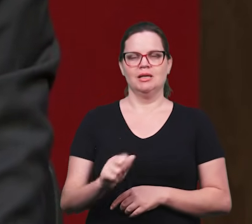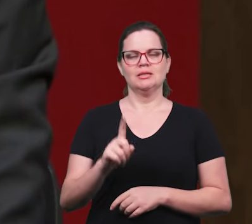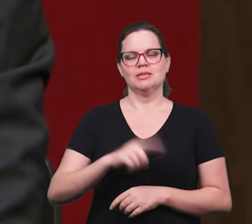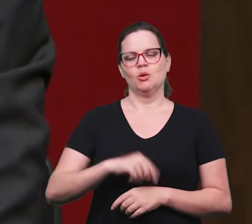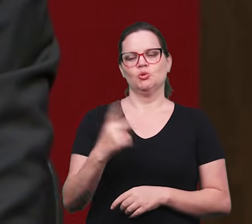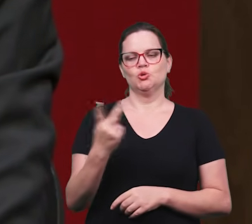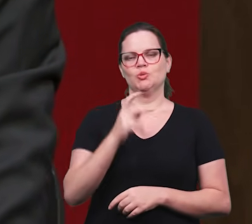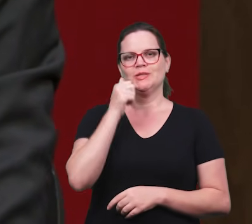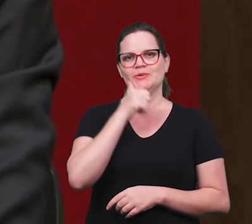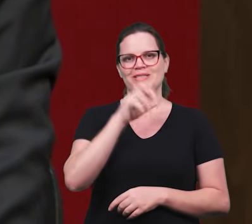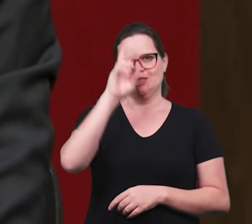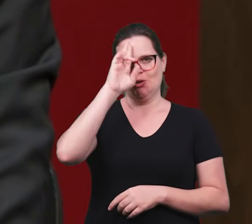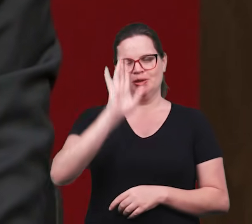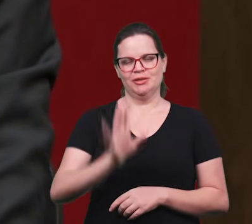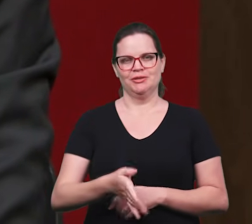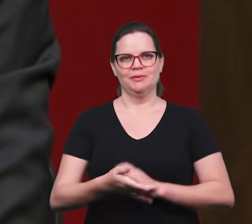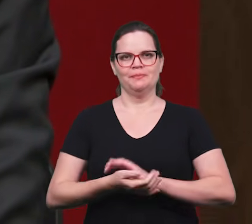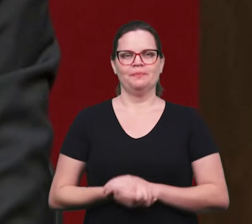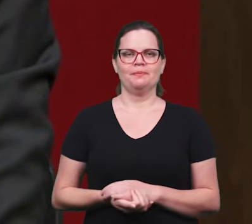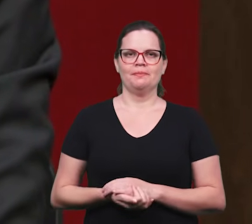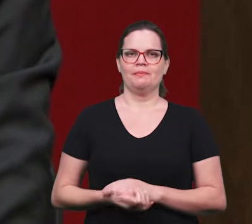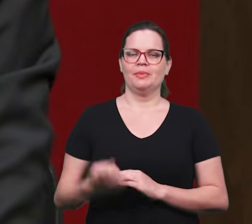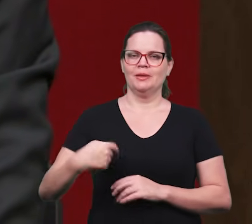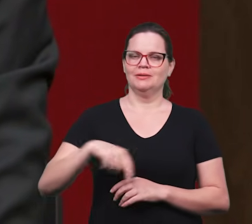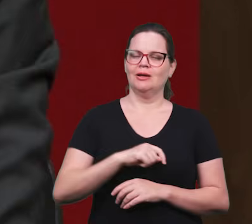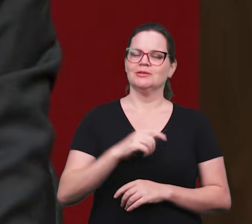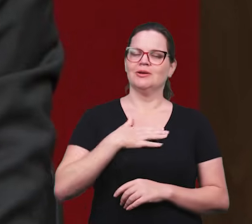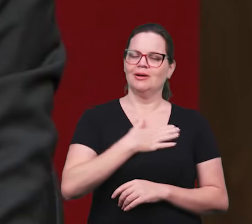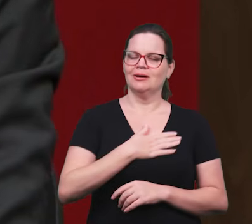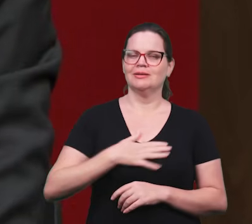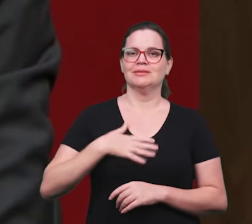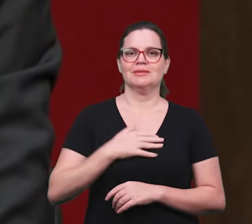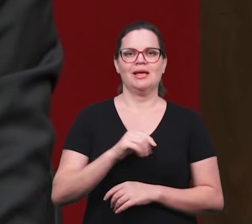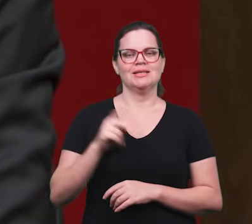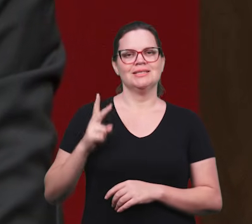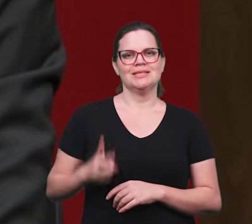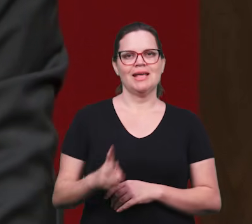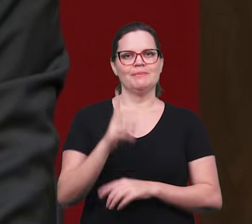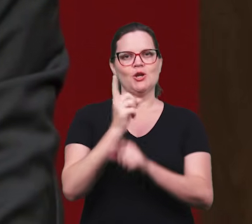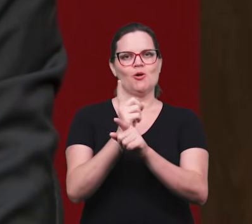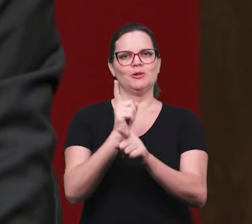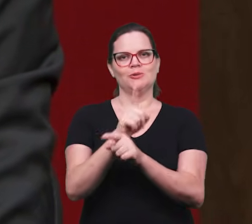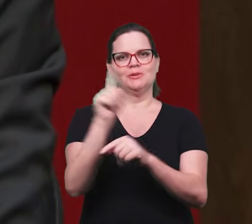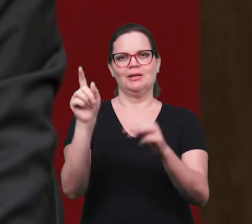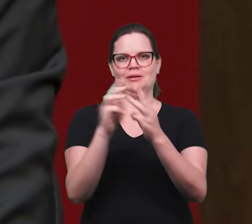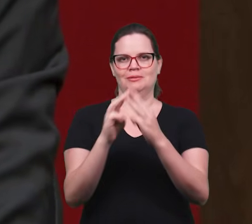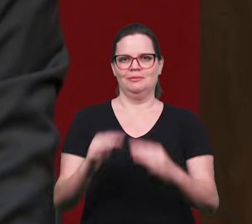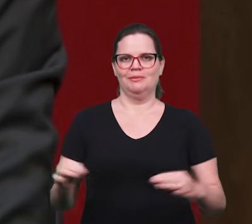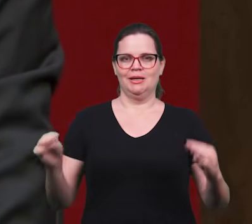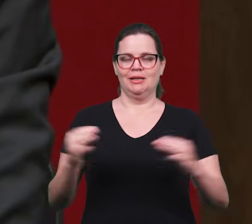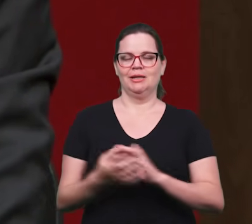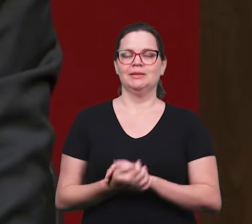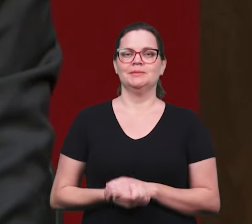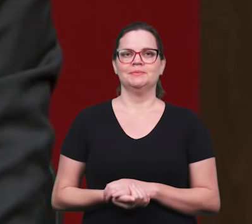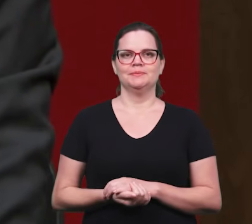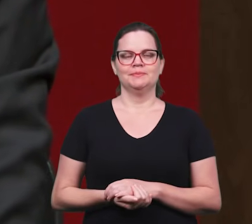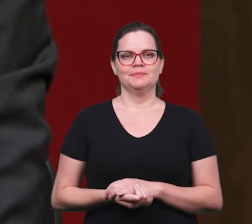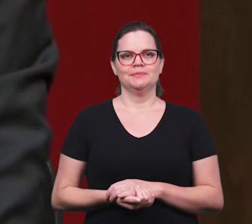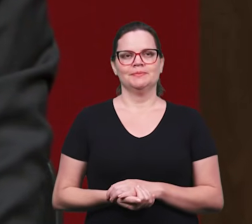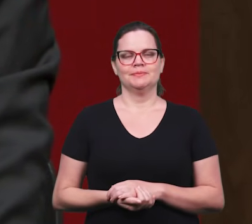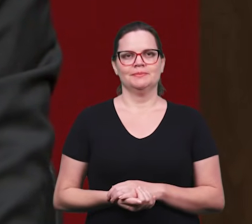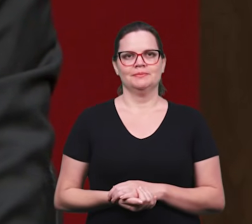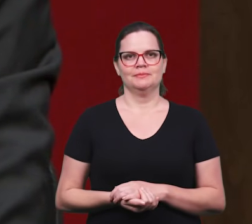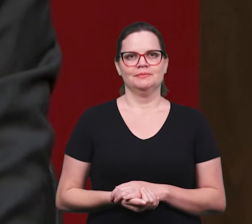irmãs senhoras e são irmãs queridas, nós que no Manaim muitas vezes encontramos quando elas podem estar em